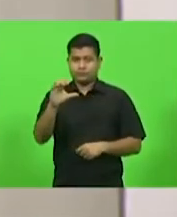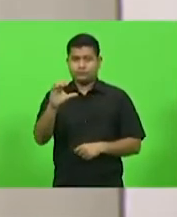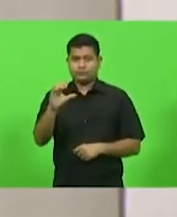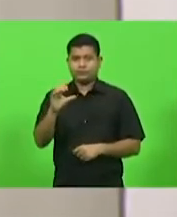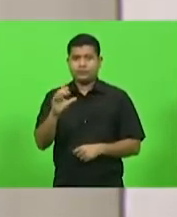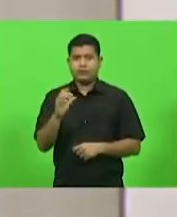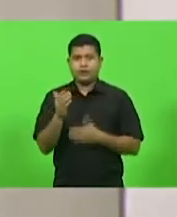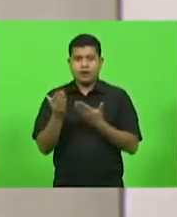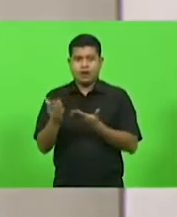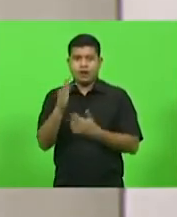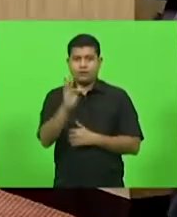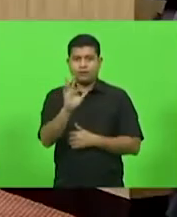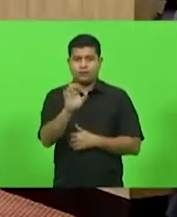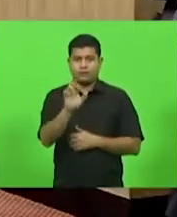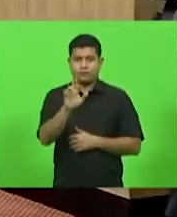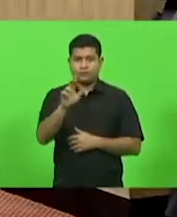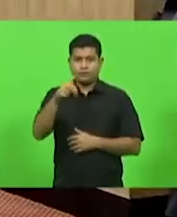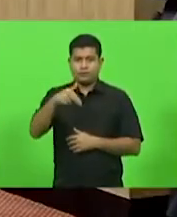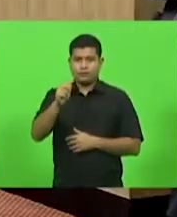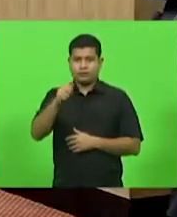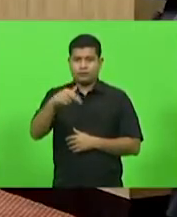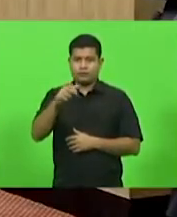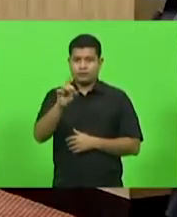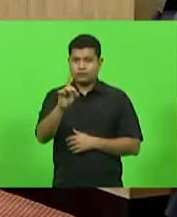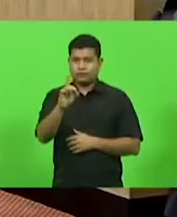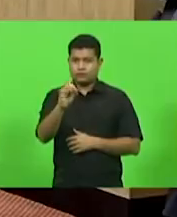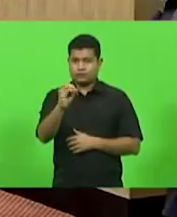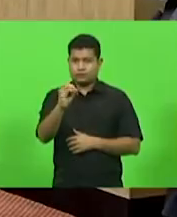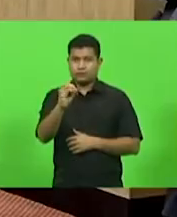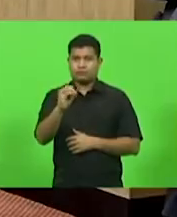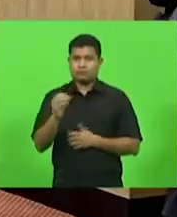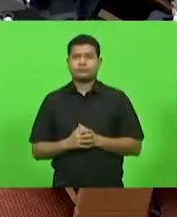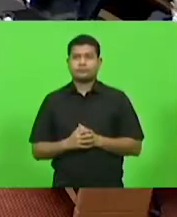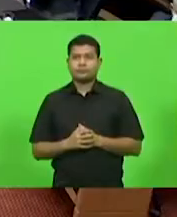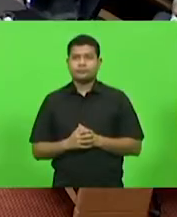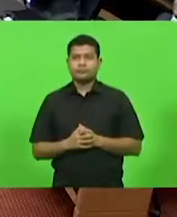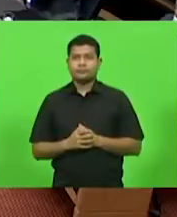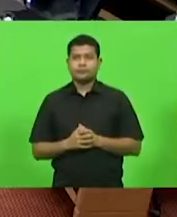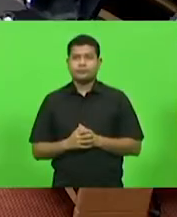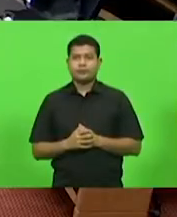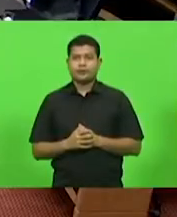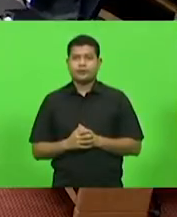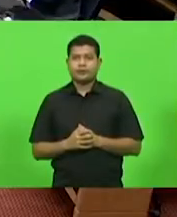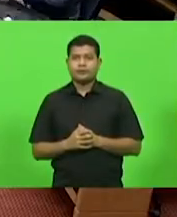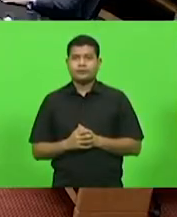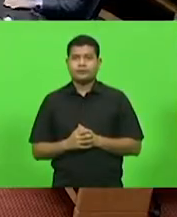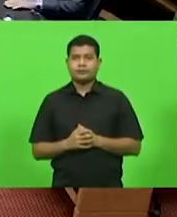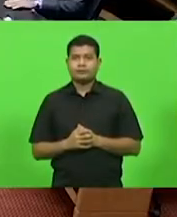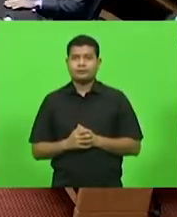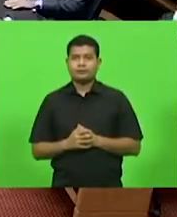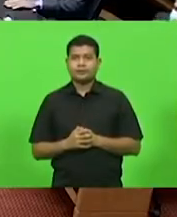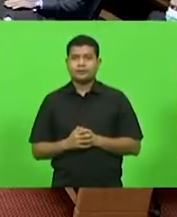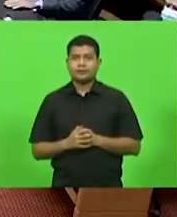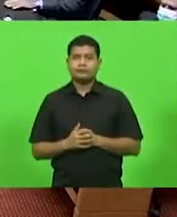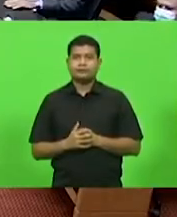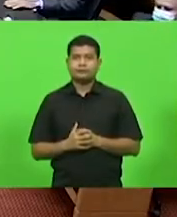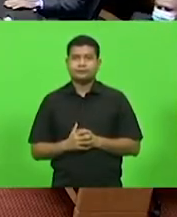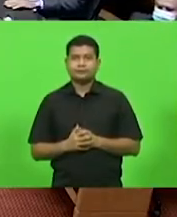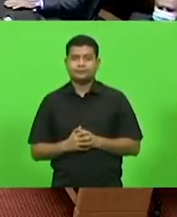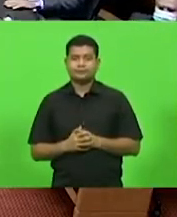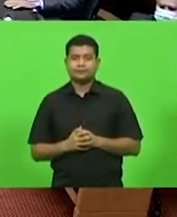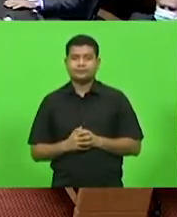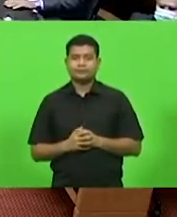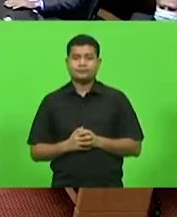projetos de lei elaborados pelos deputados já entraram em tramitação no total dez proposições foram apresentadas